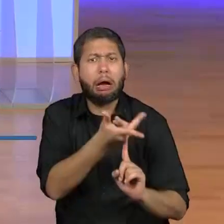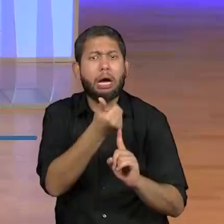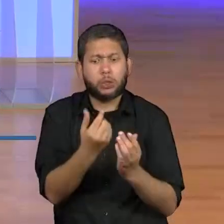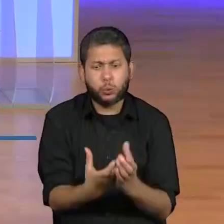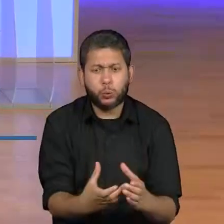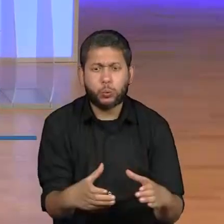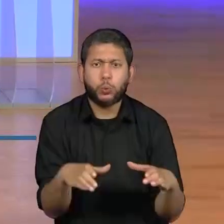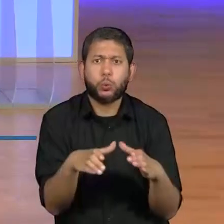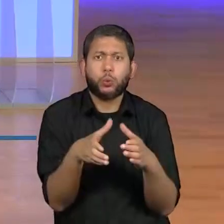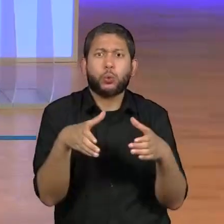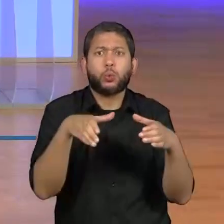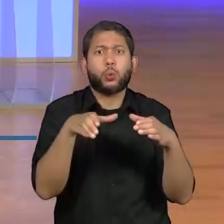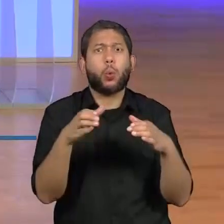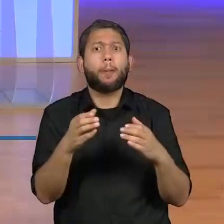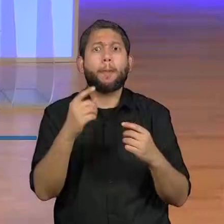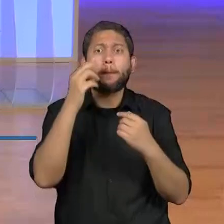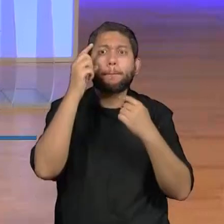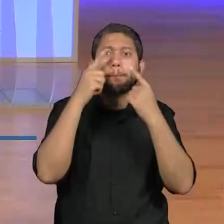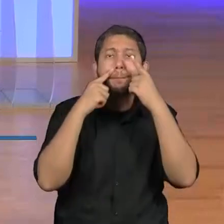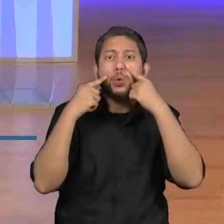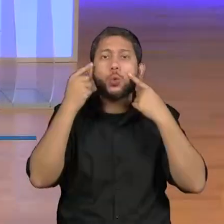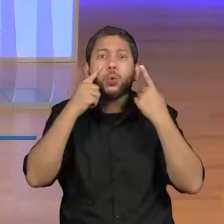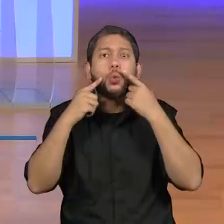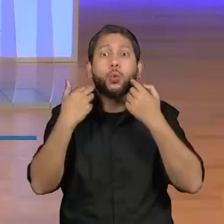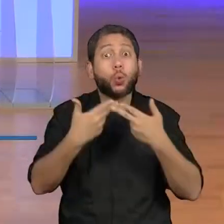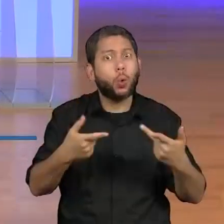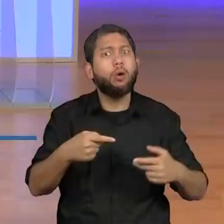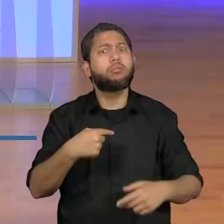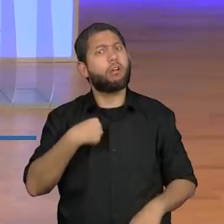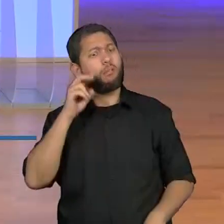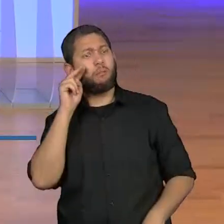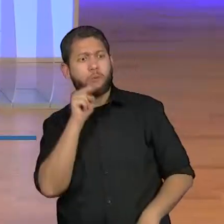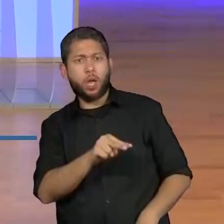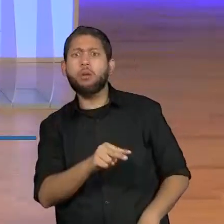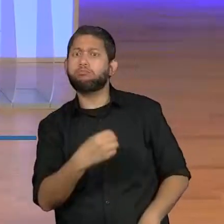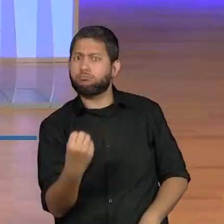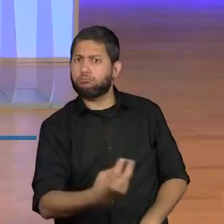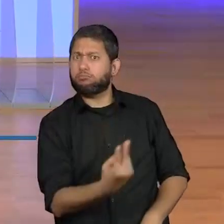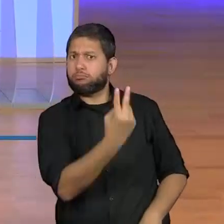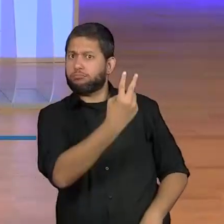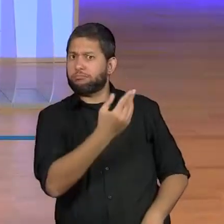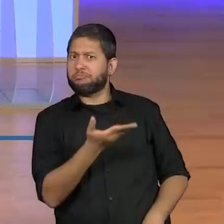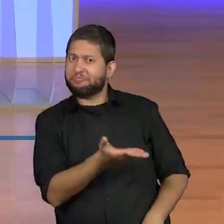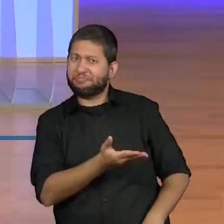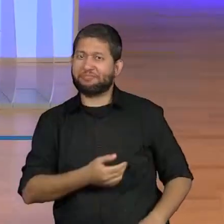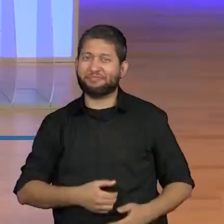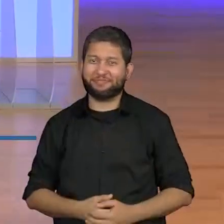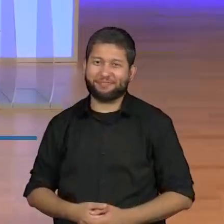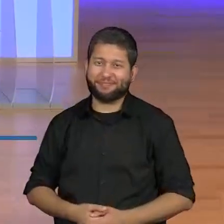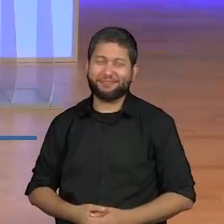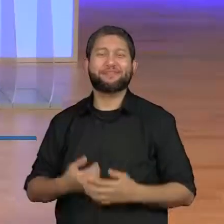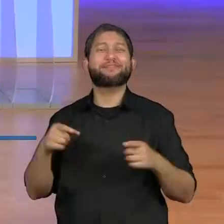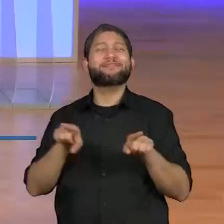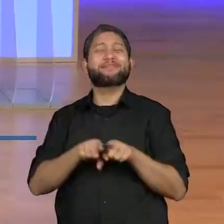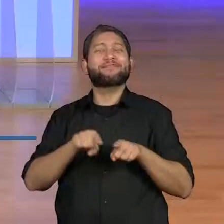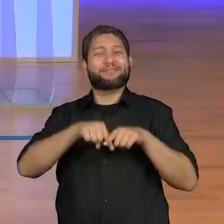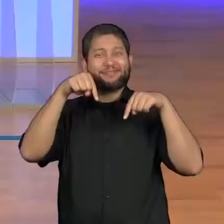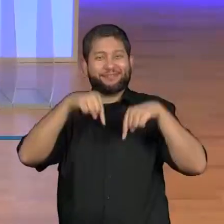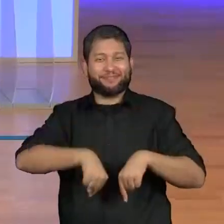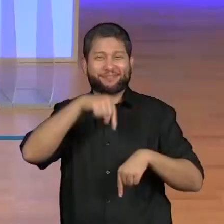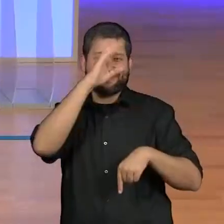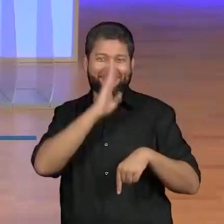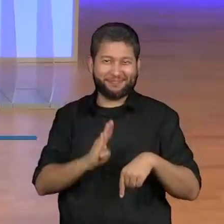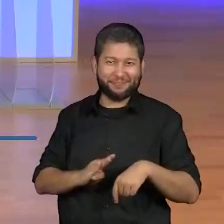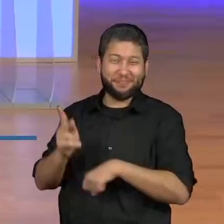ser valorizada. Muito legal. E aí, para continuar falando de todos esses povos que compuseram aqui a